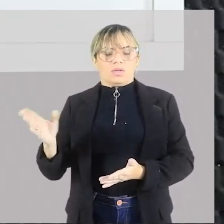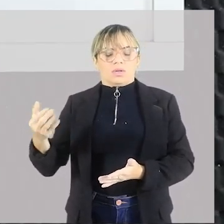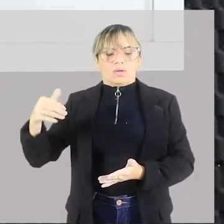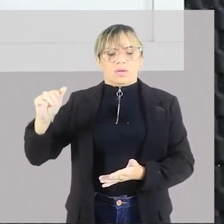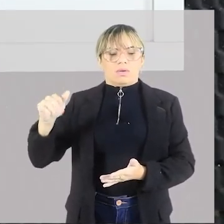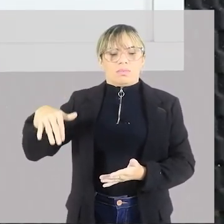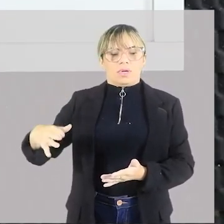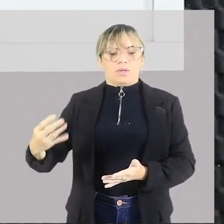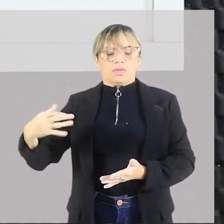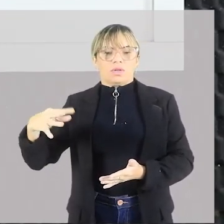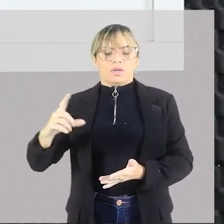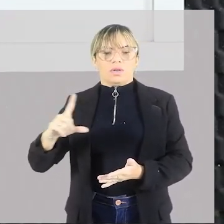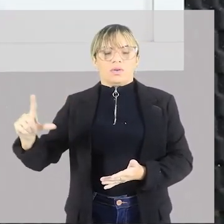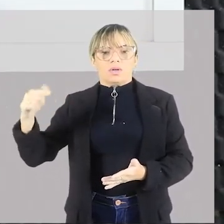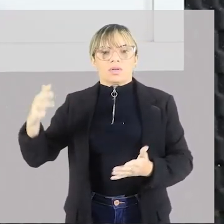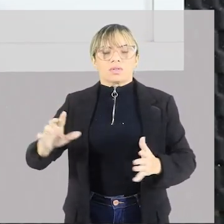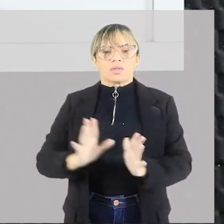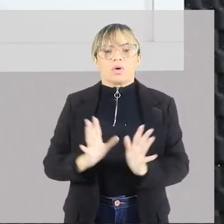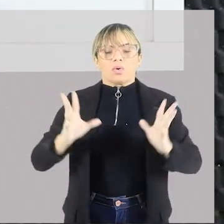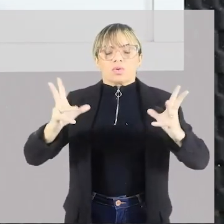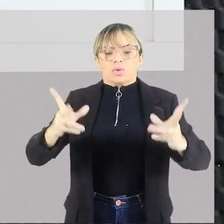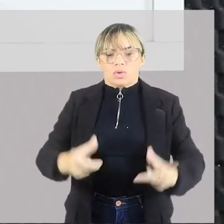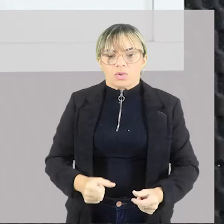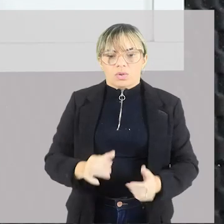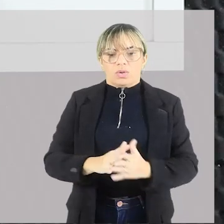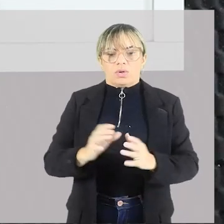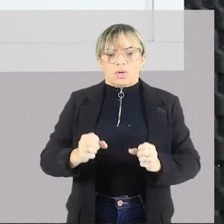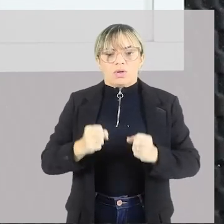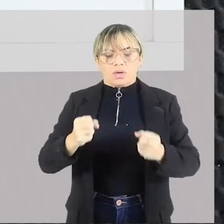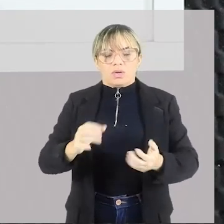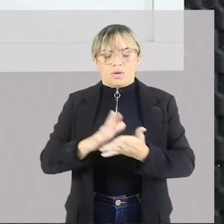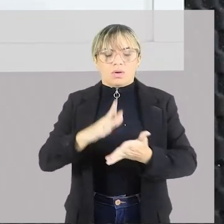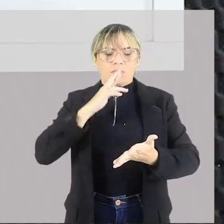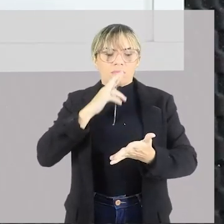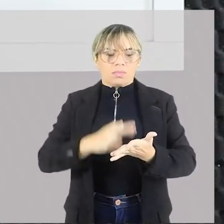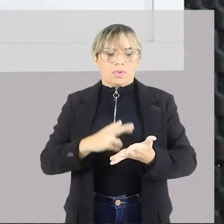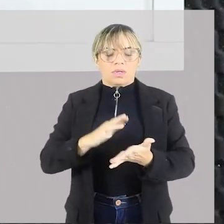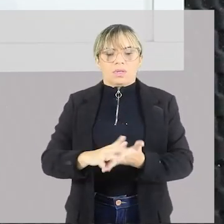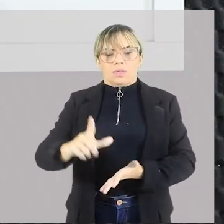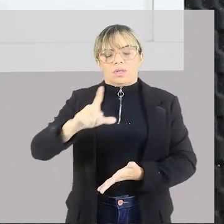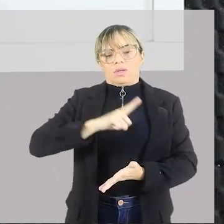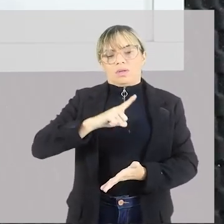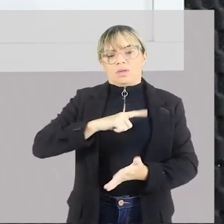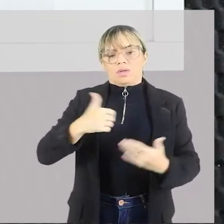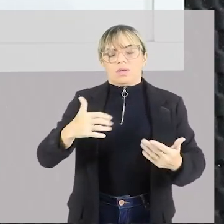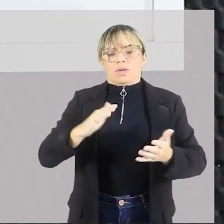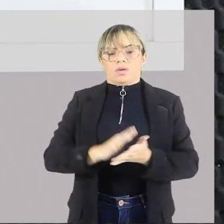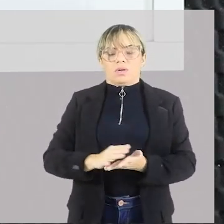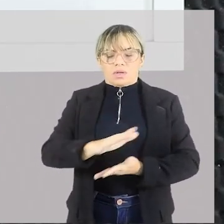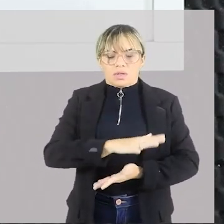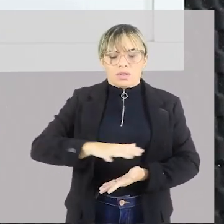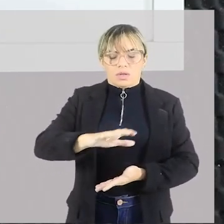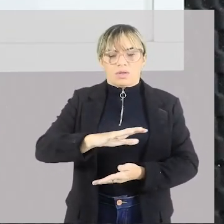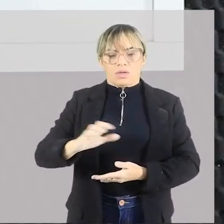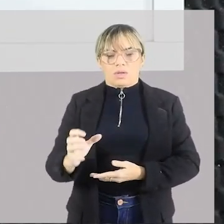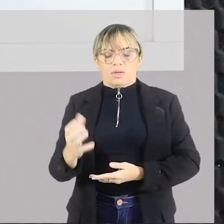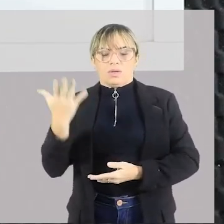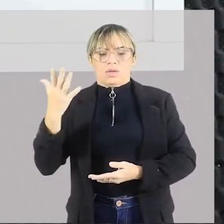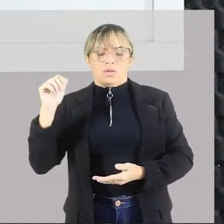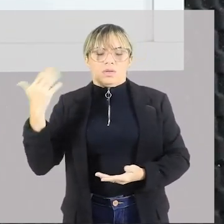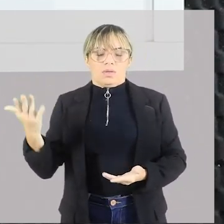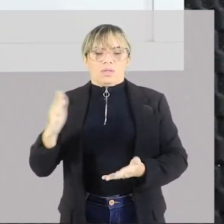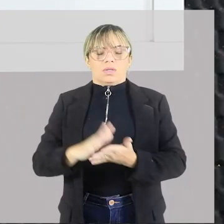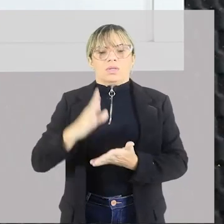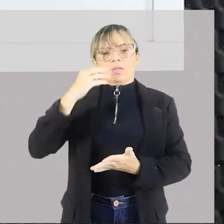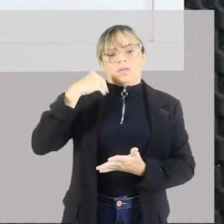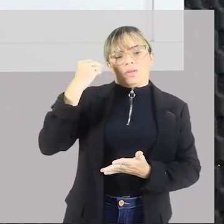todos os os possíveis resultados isso você tem tá cham de espaço amostral daquele experimento